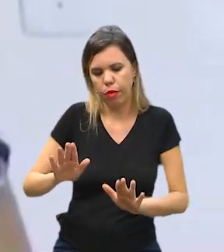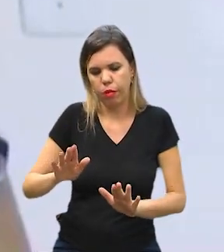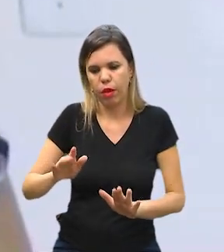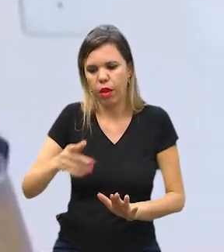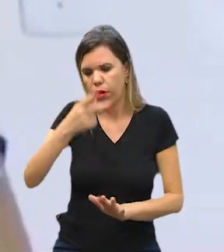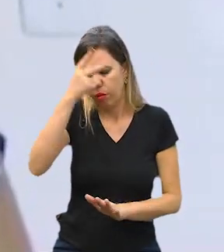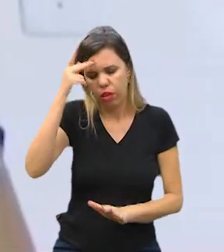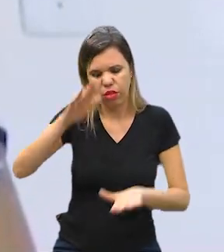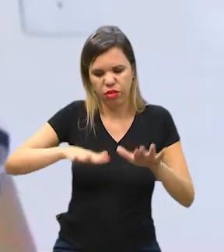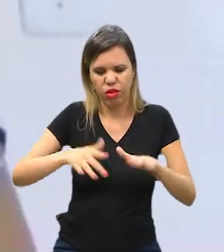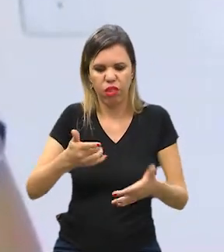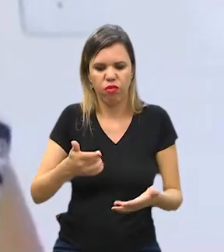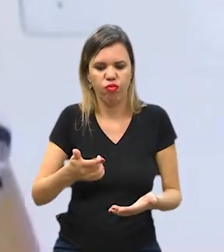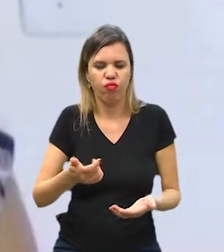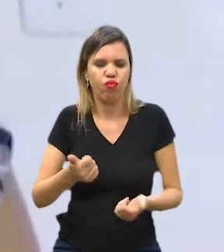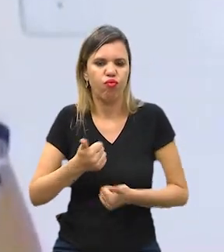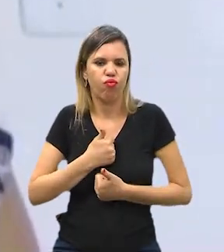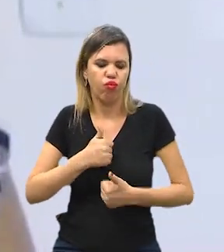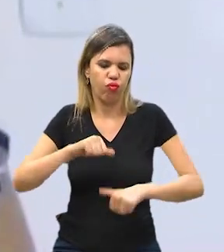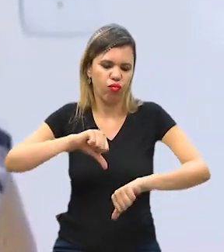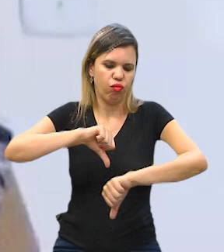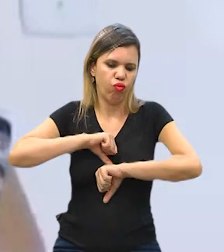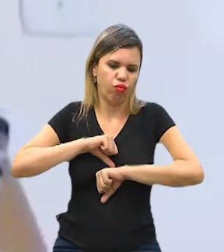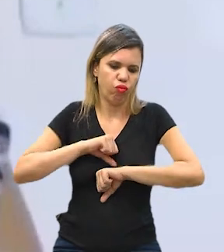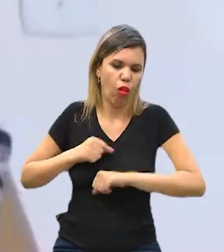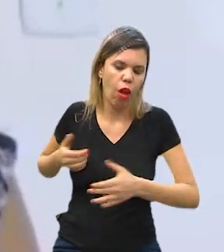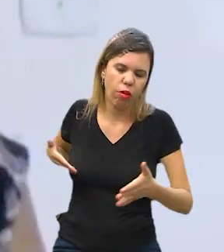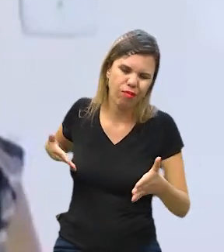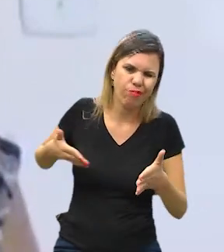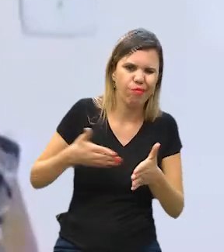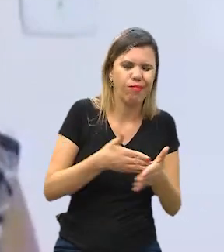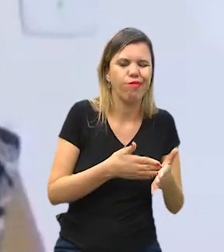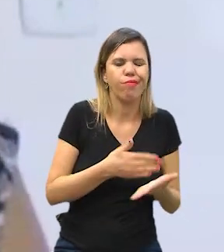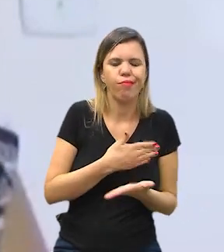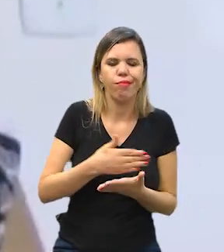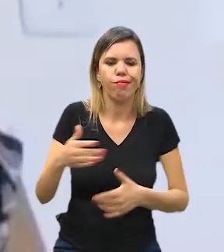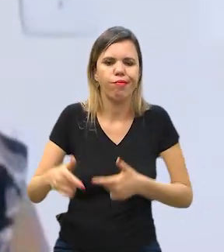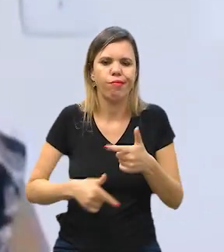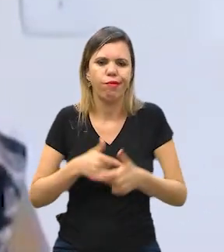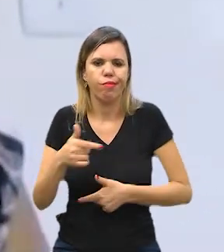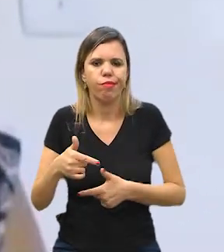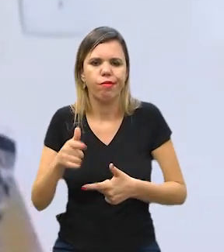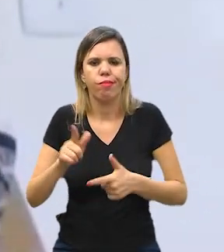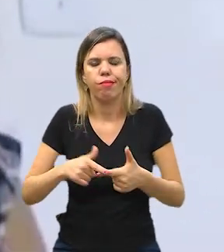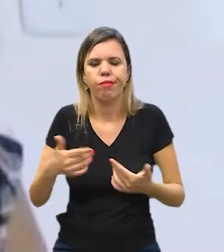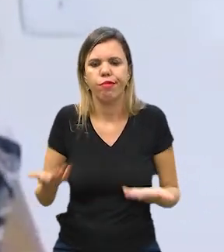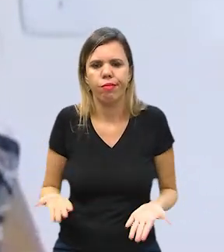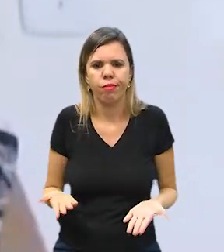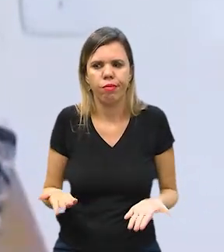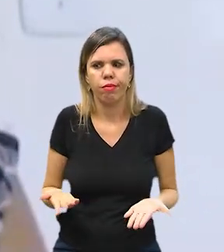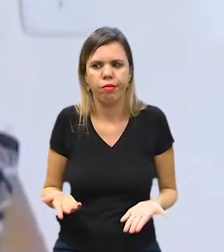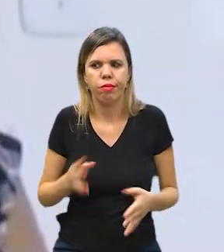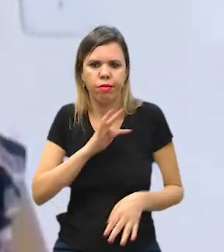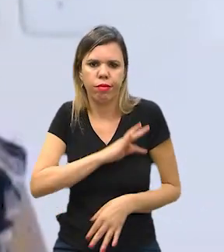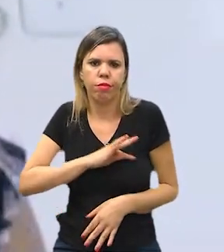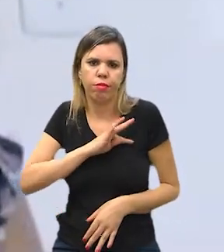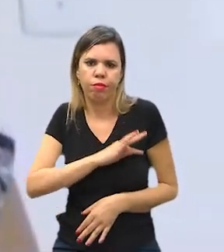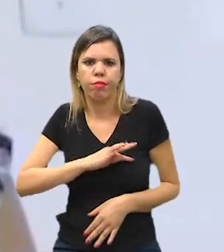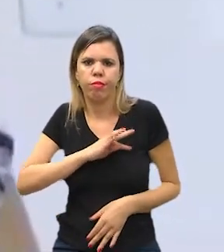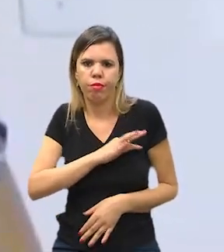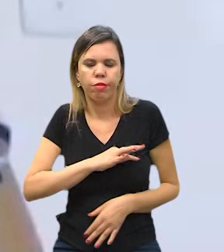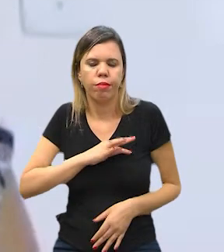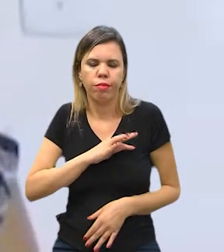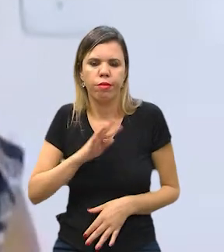vários projetos, mas a questão da autoestima é uma barreira. Então, quando a gente começa a trabalhar essas ferramentas,